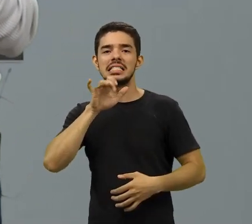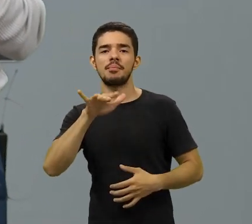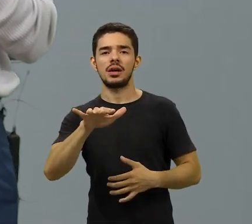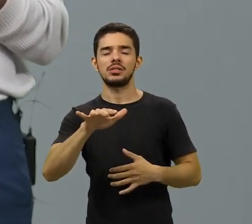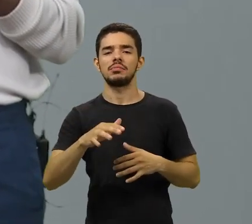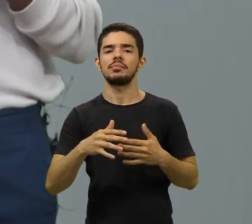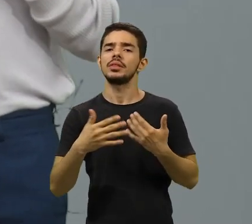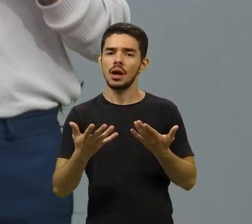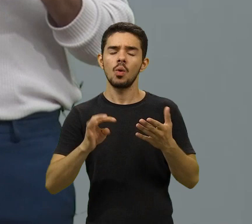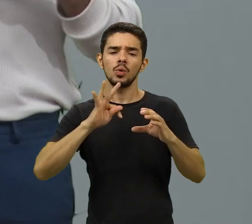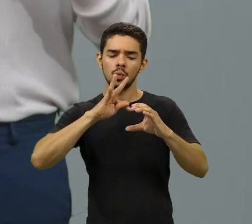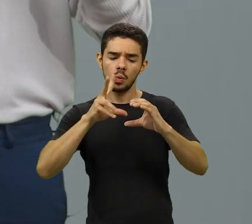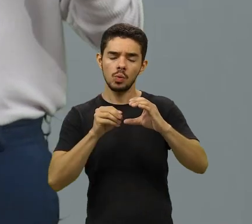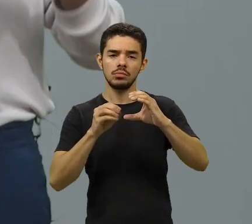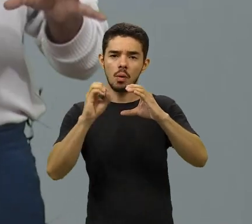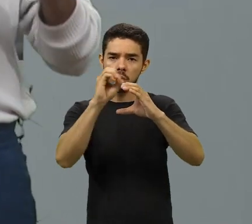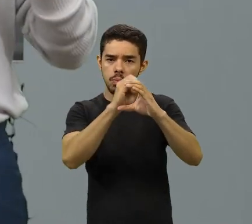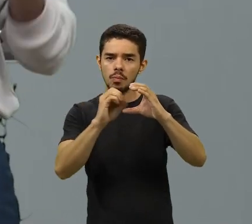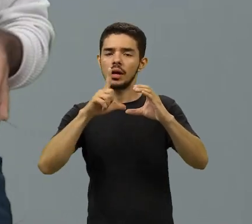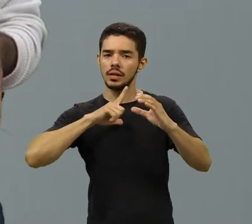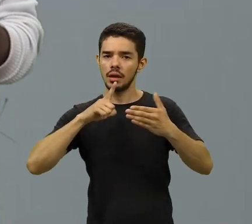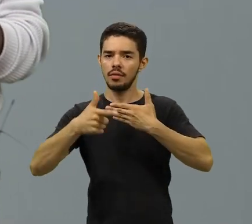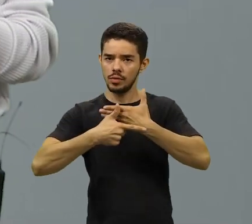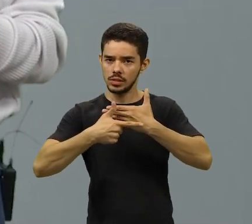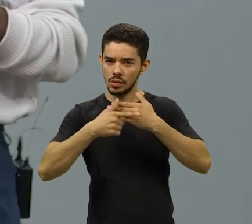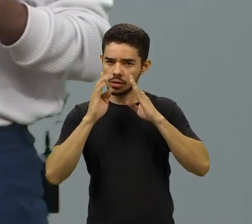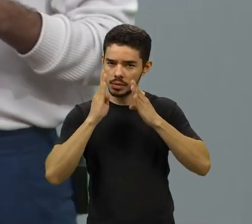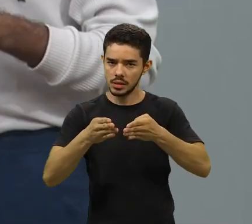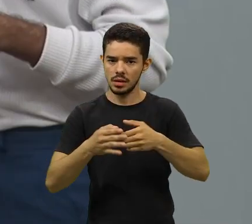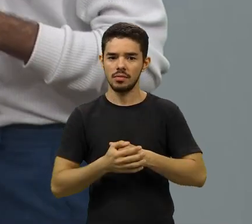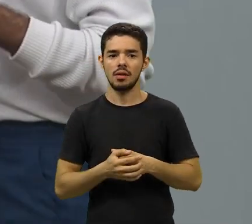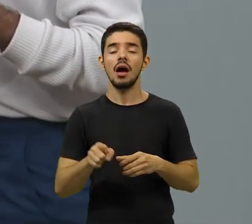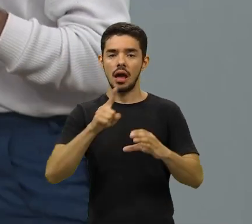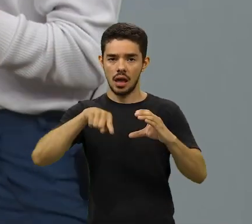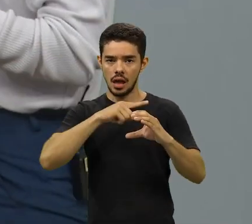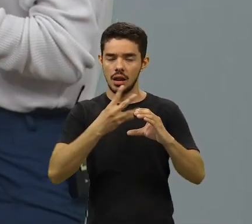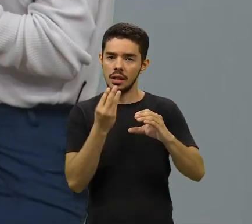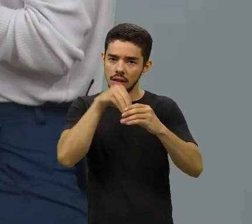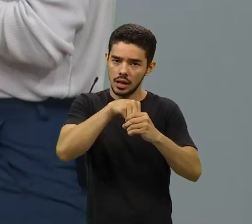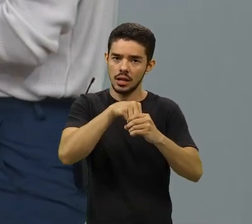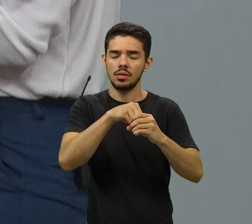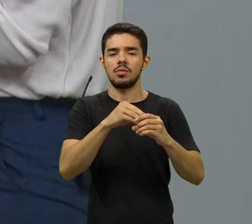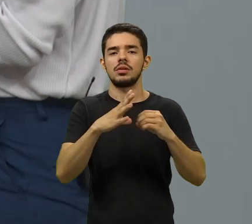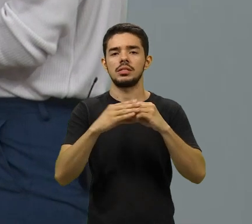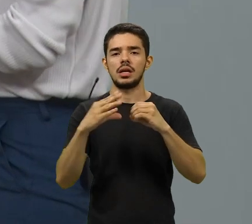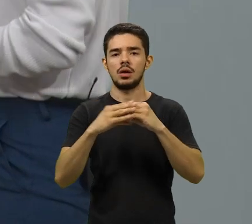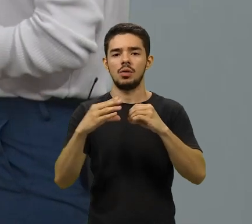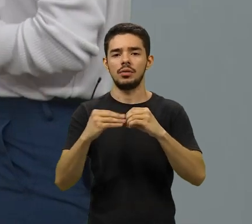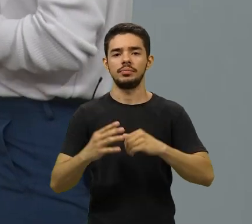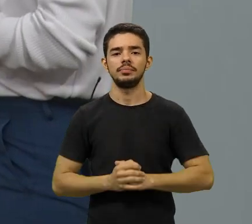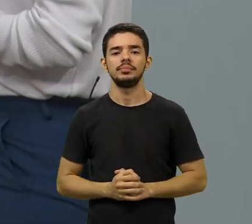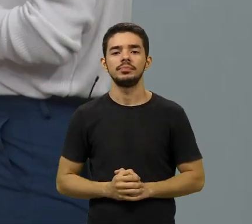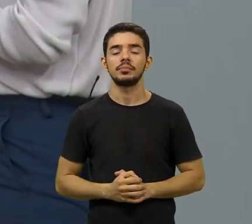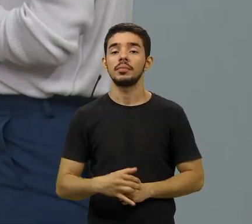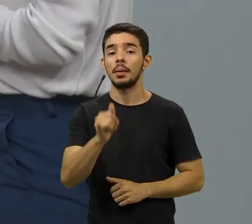todas essas organelas possuem uma função específica e elas estão presentes dentro da célula.